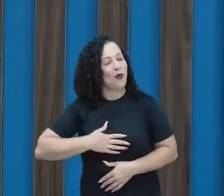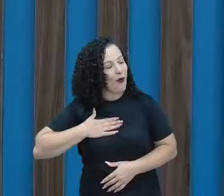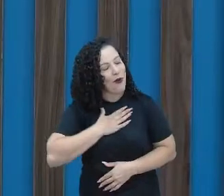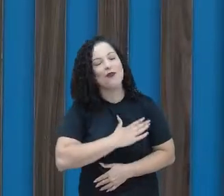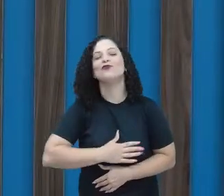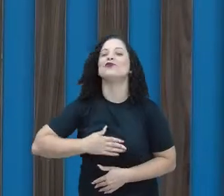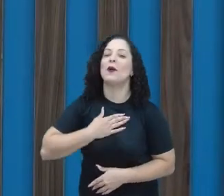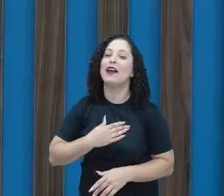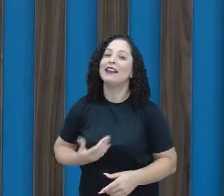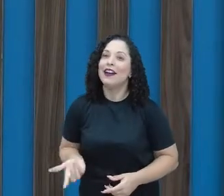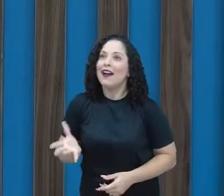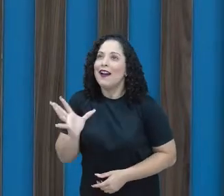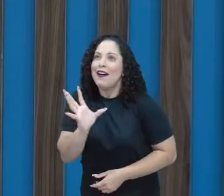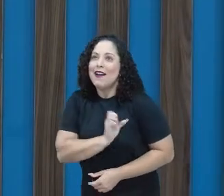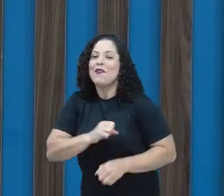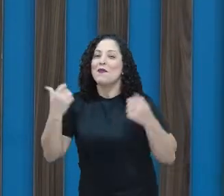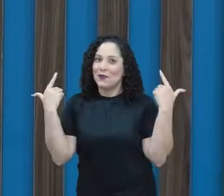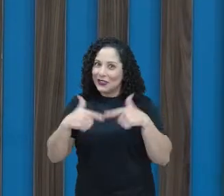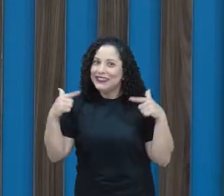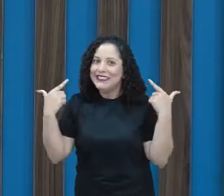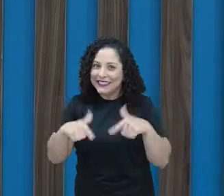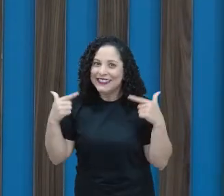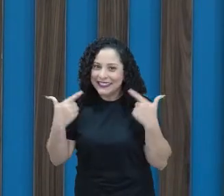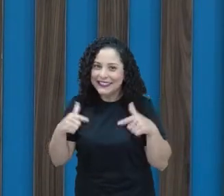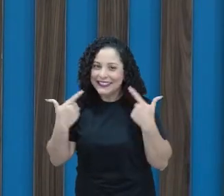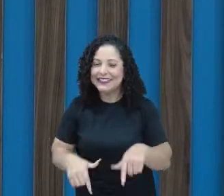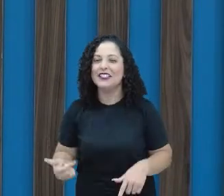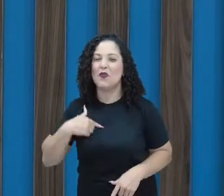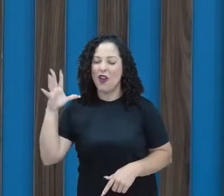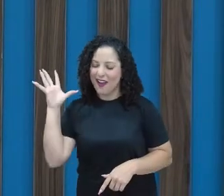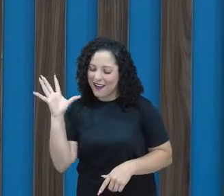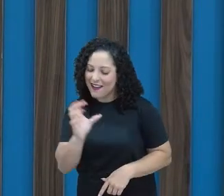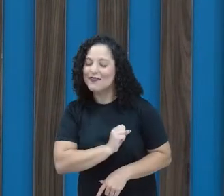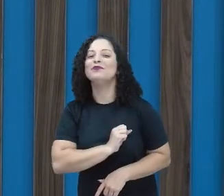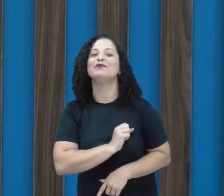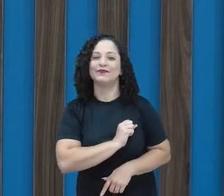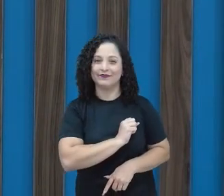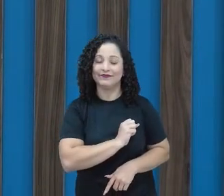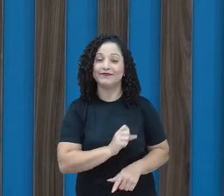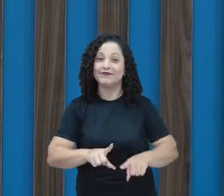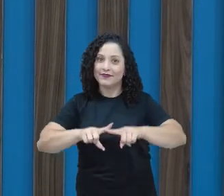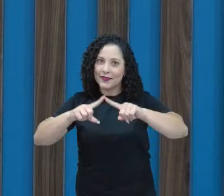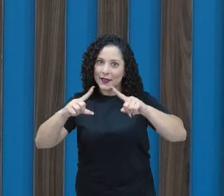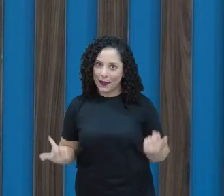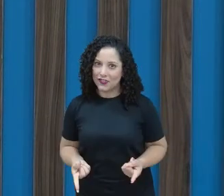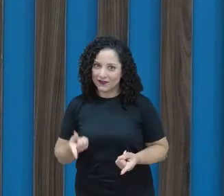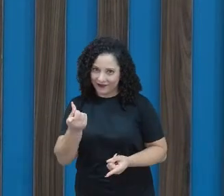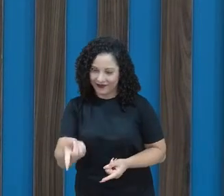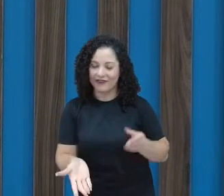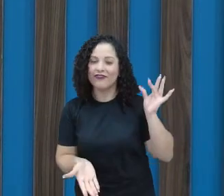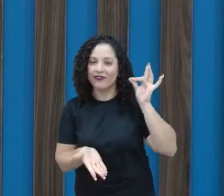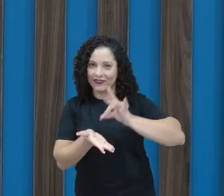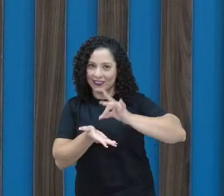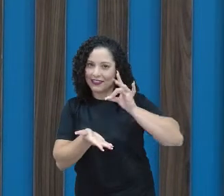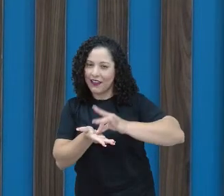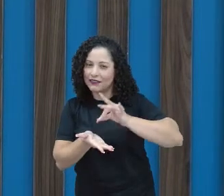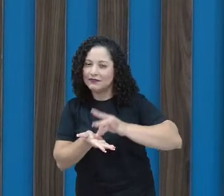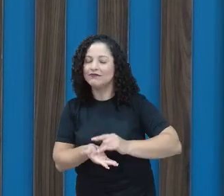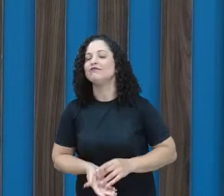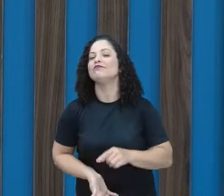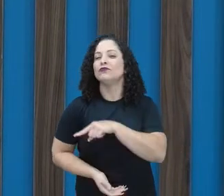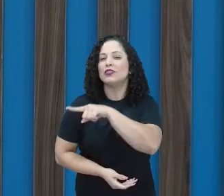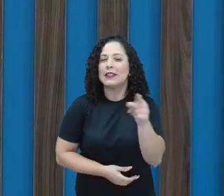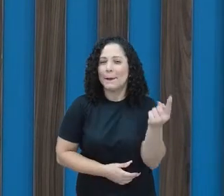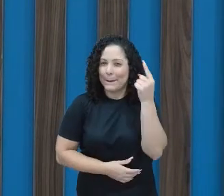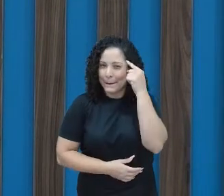Agora, eu gosto de rir, né, gente? Quem não gosta de rir, eu amo rir. Mas, assim, realmente, se você